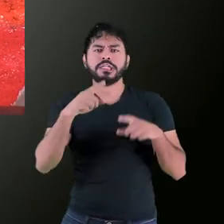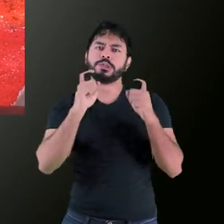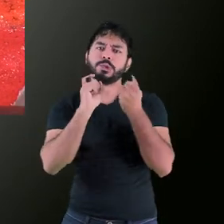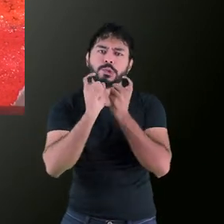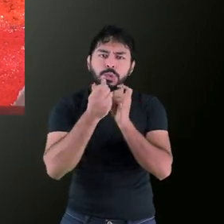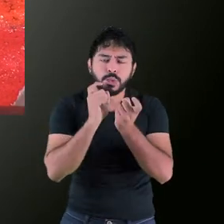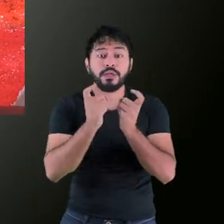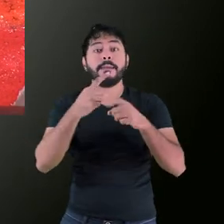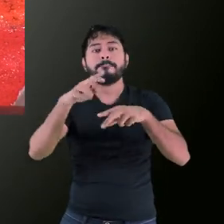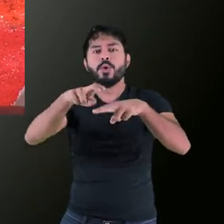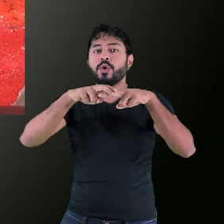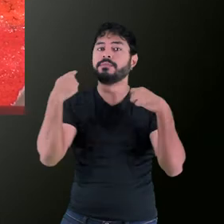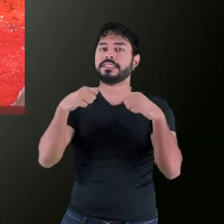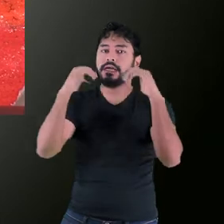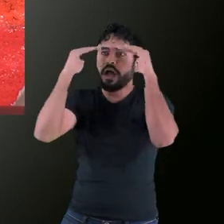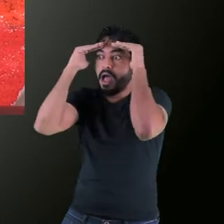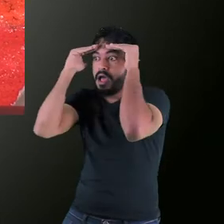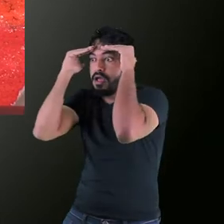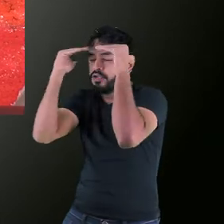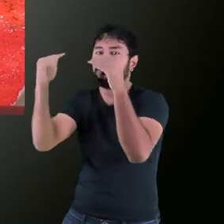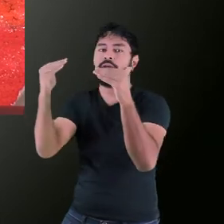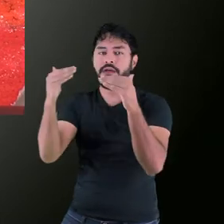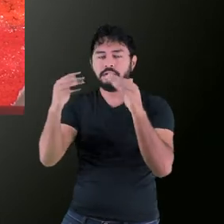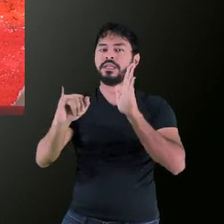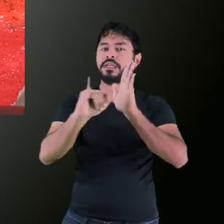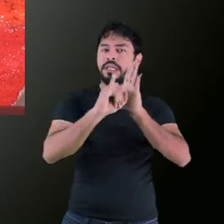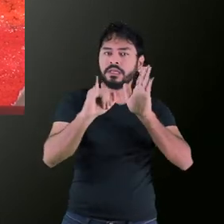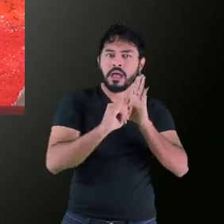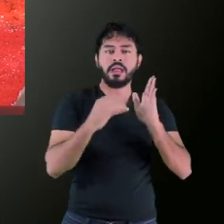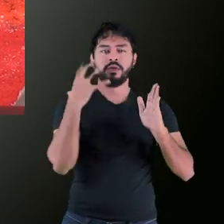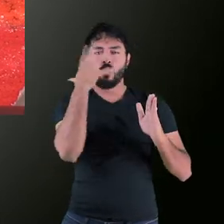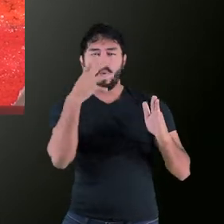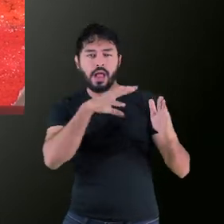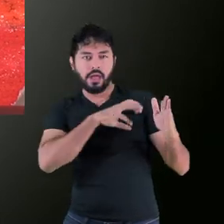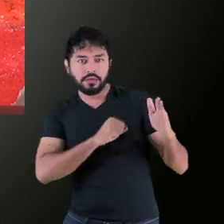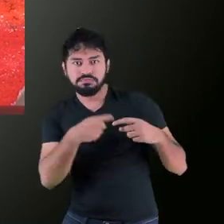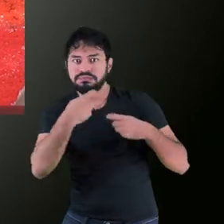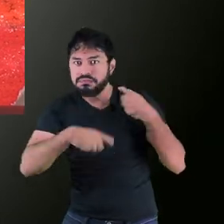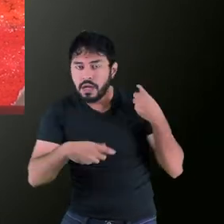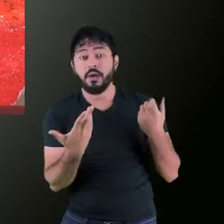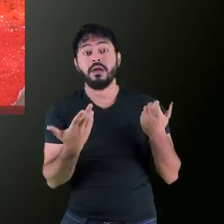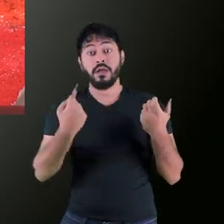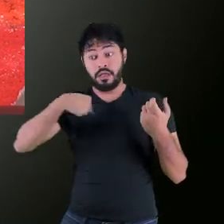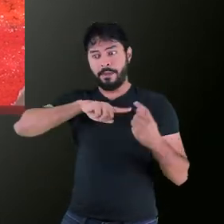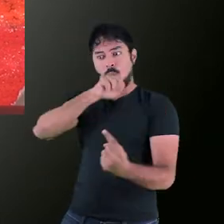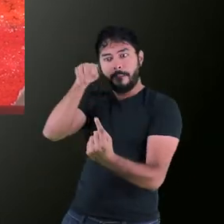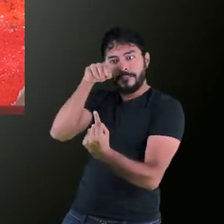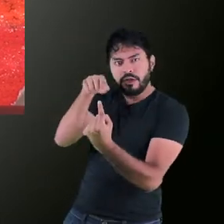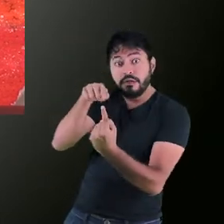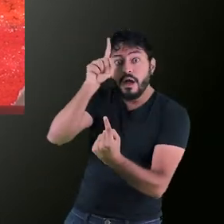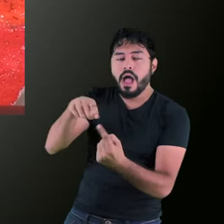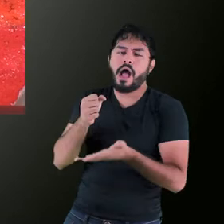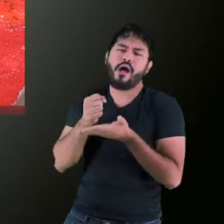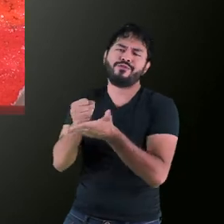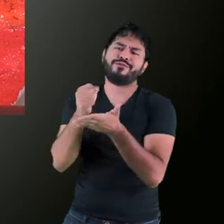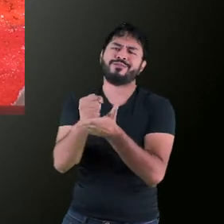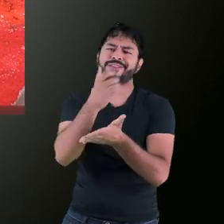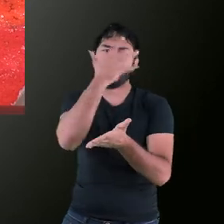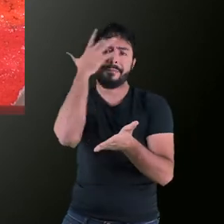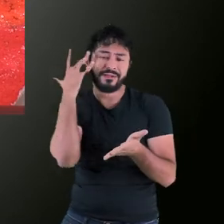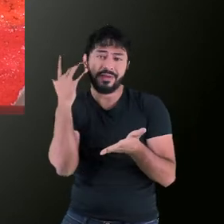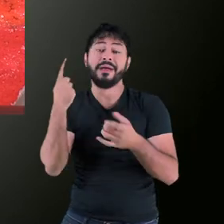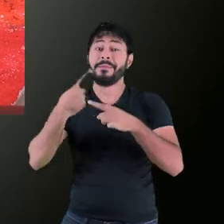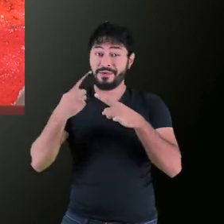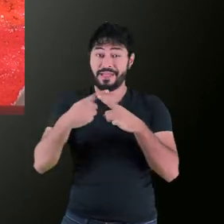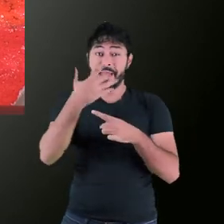respeito em relação à identidade, à orientação sexual. O meu intuito sempre foi ajudar as pessoas, e as